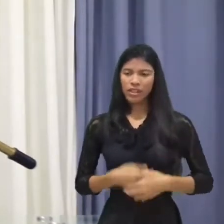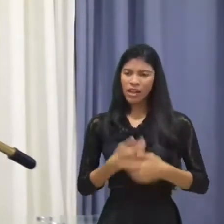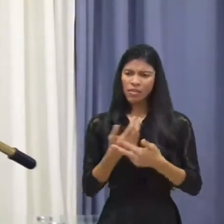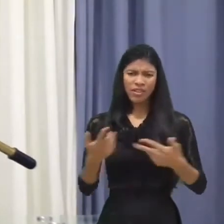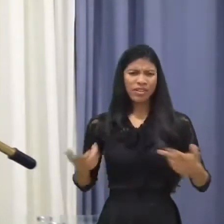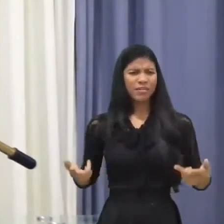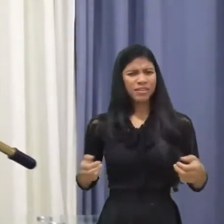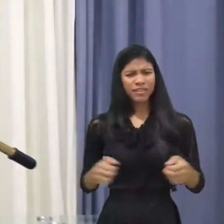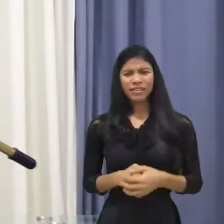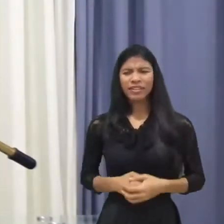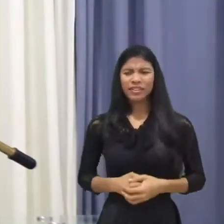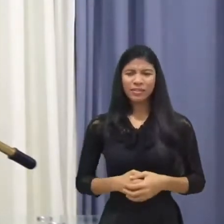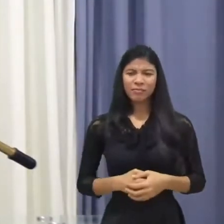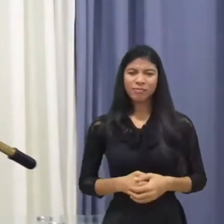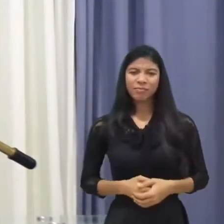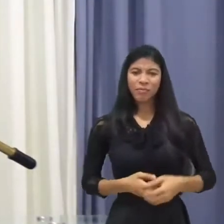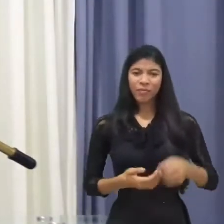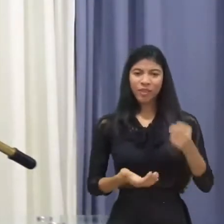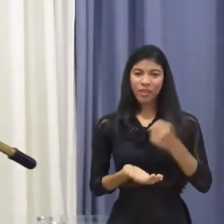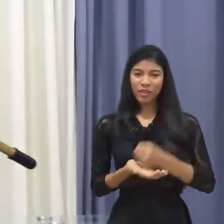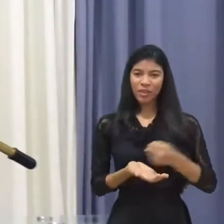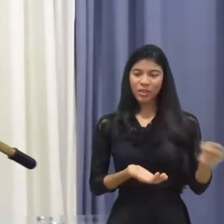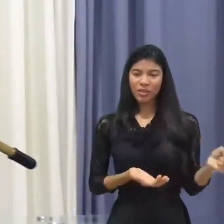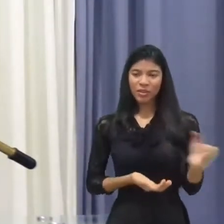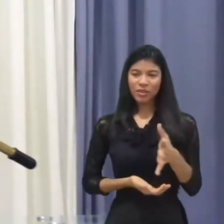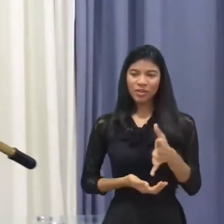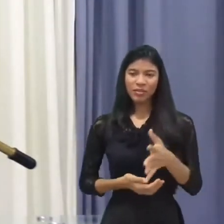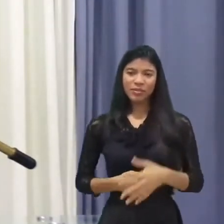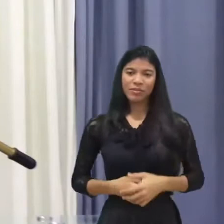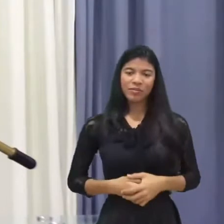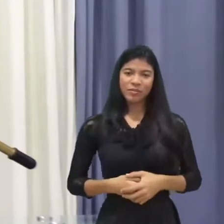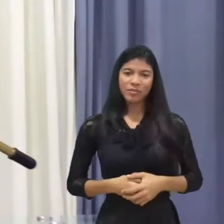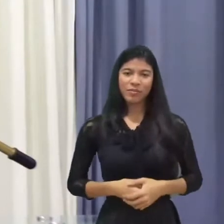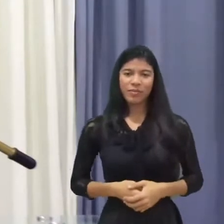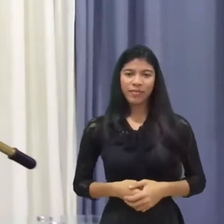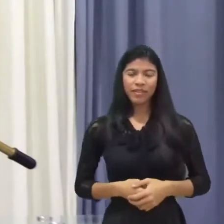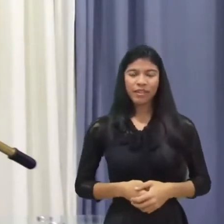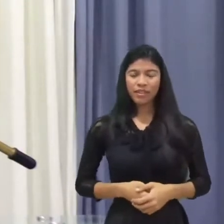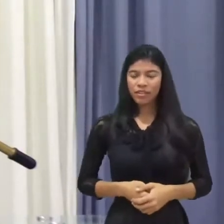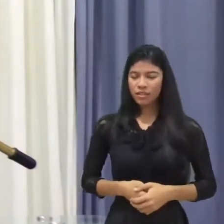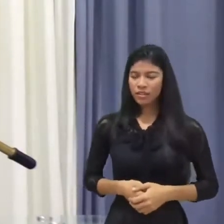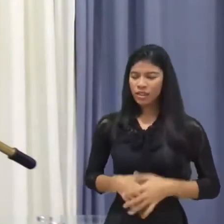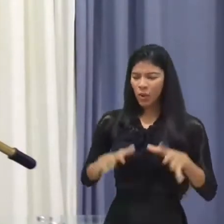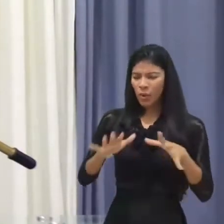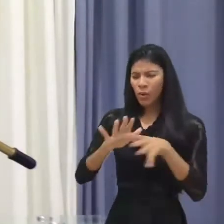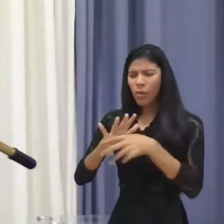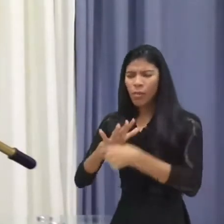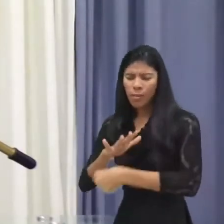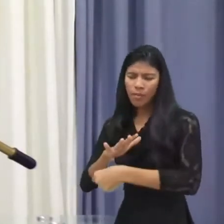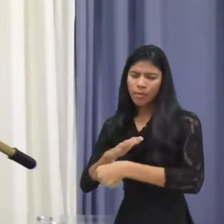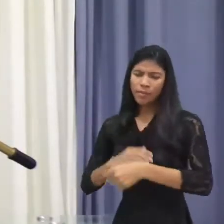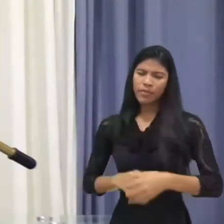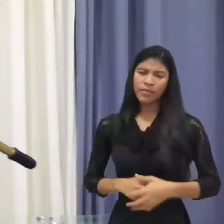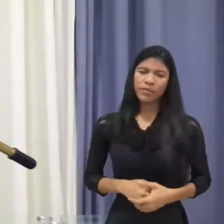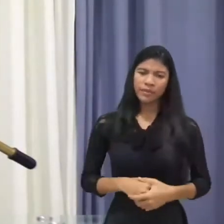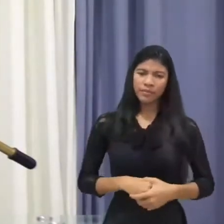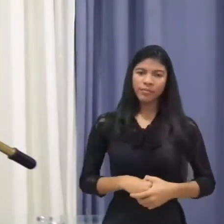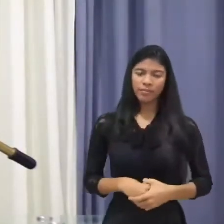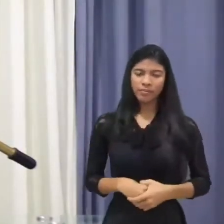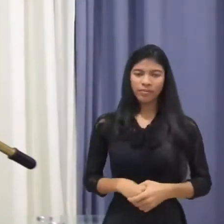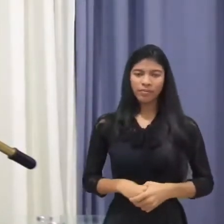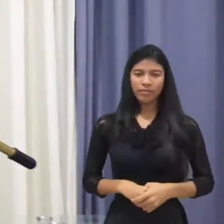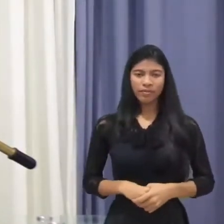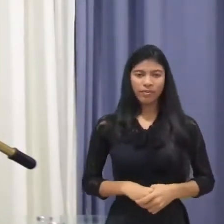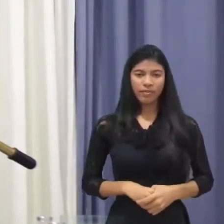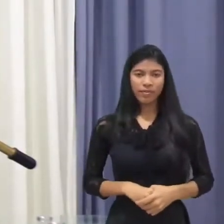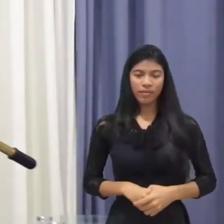vezes o Novo Testamento usa harpazo com o sentido de roubar, arrastar ou carregar para longe,